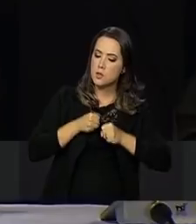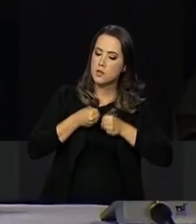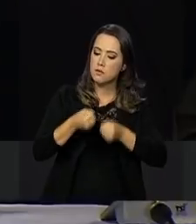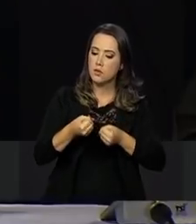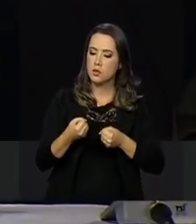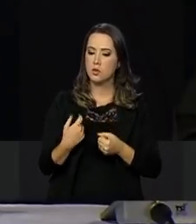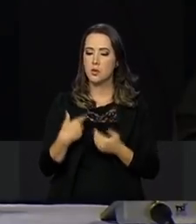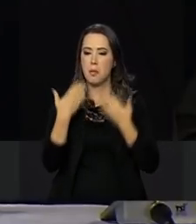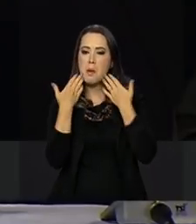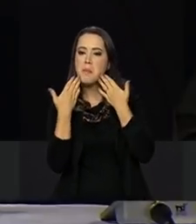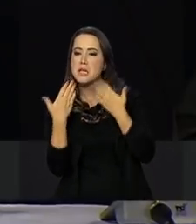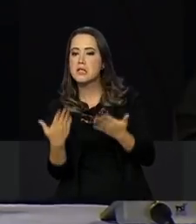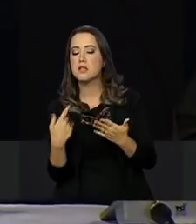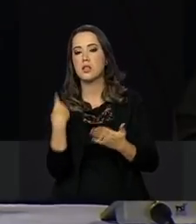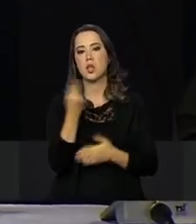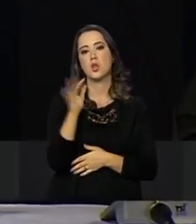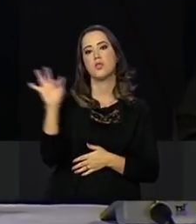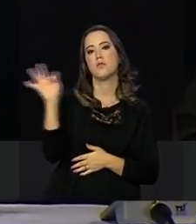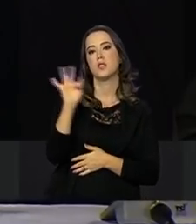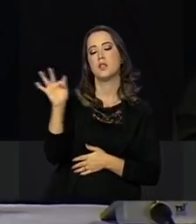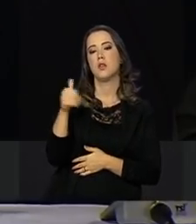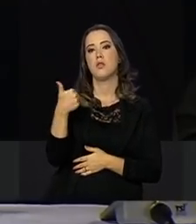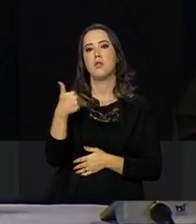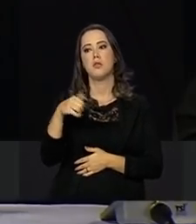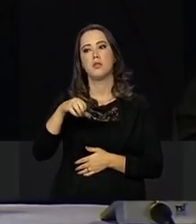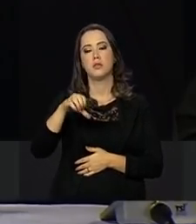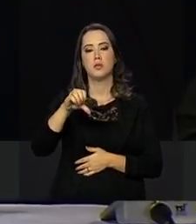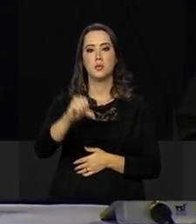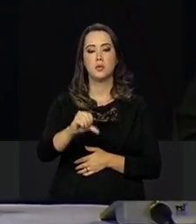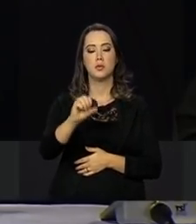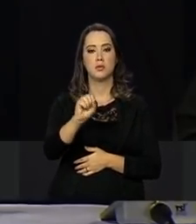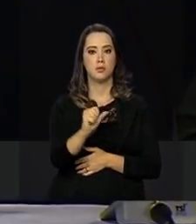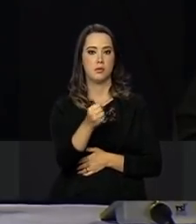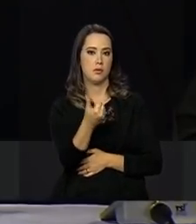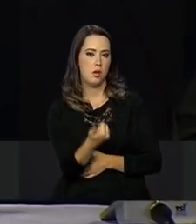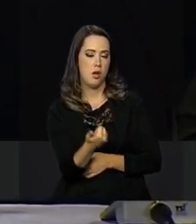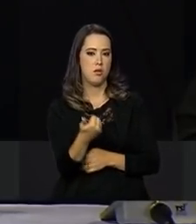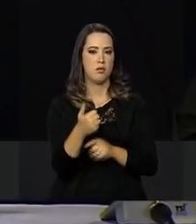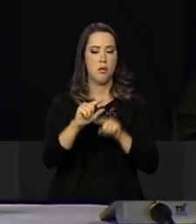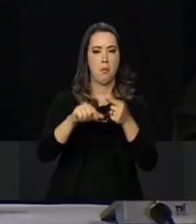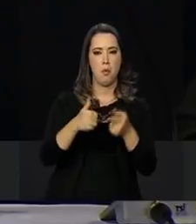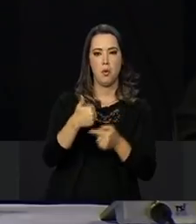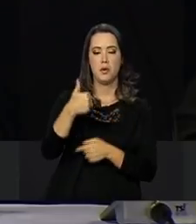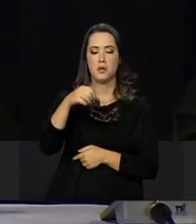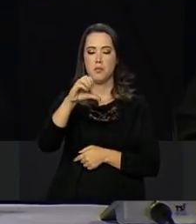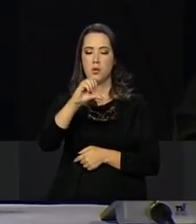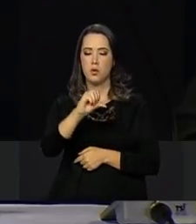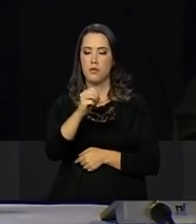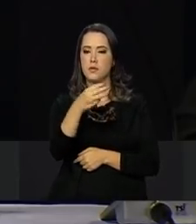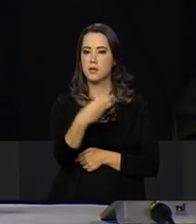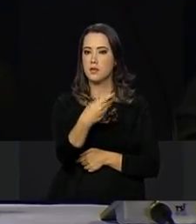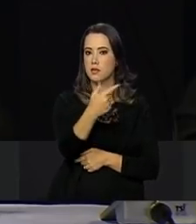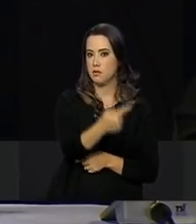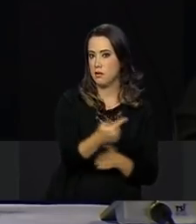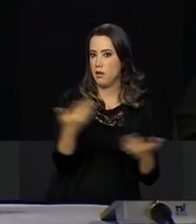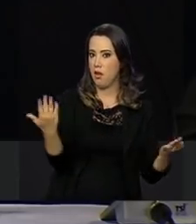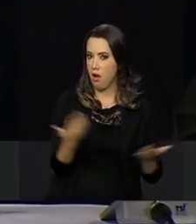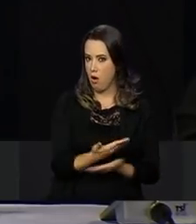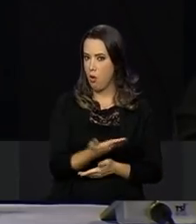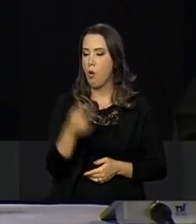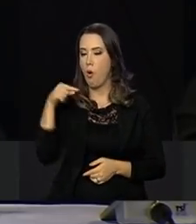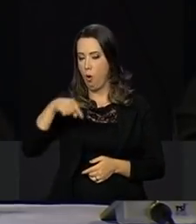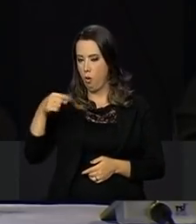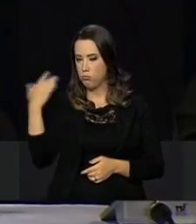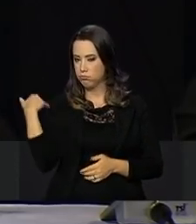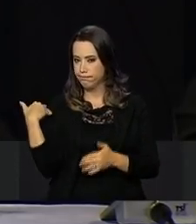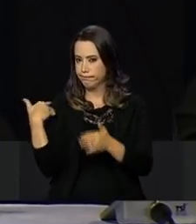uma federação. Foi assim com a Constituição de 91, 34, 37, 46, não é? E agora 88.